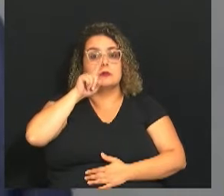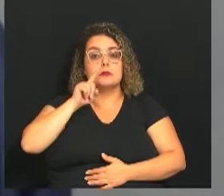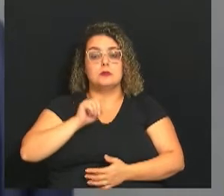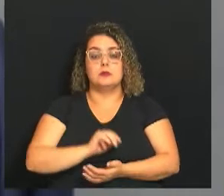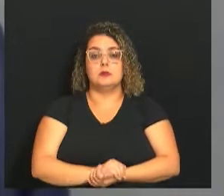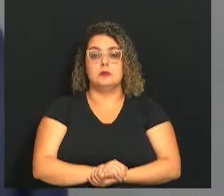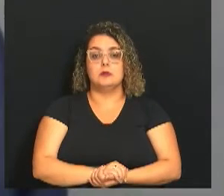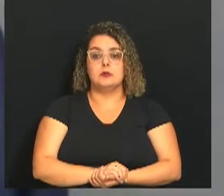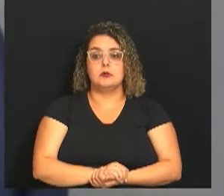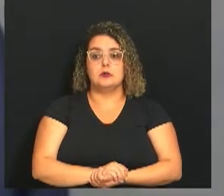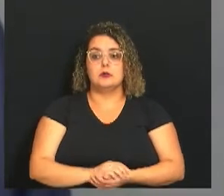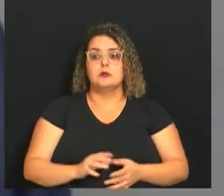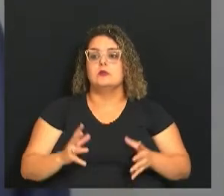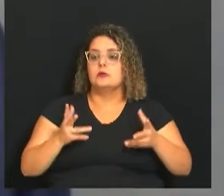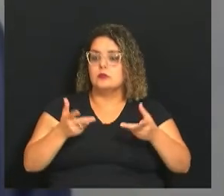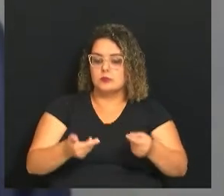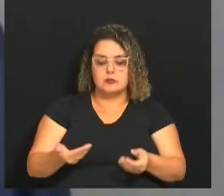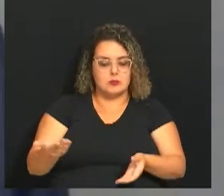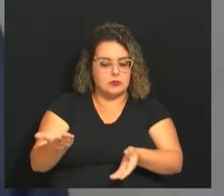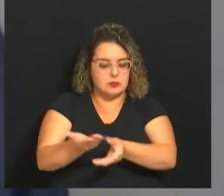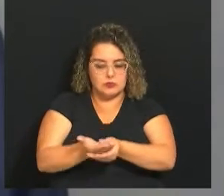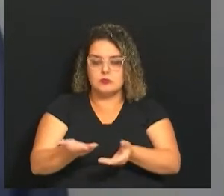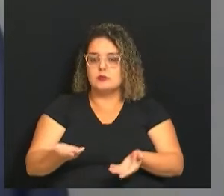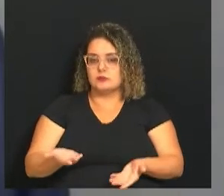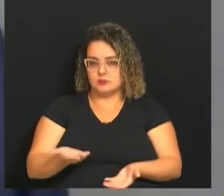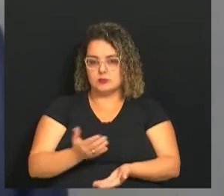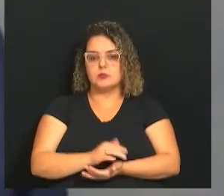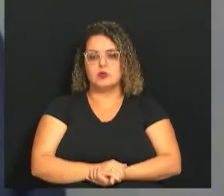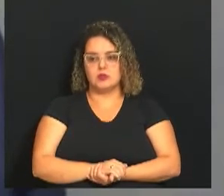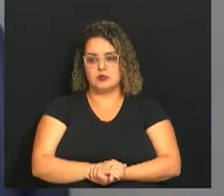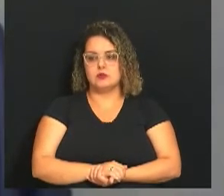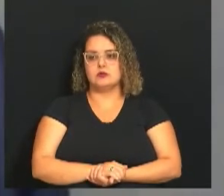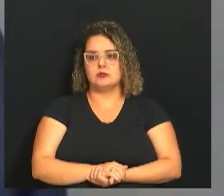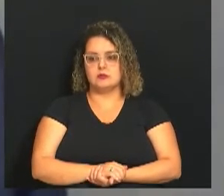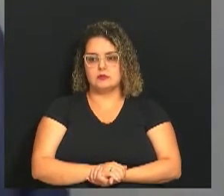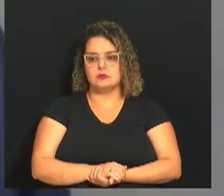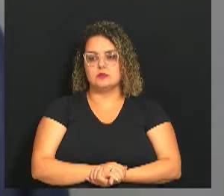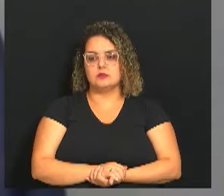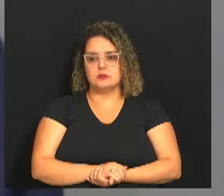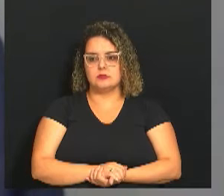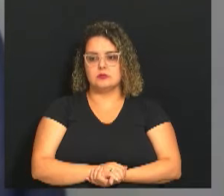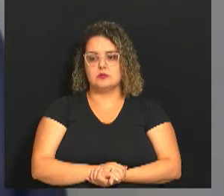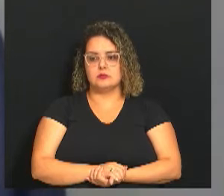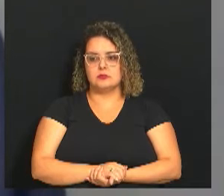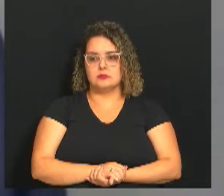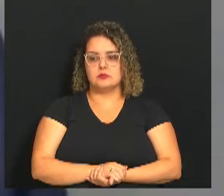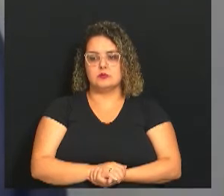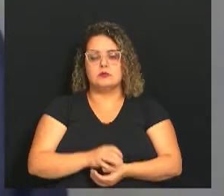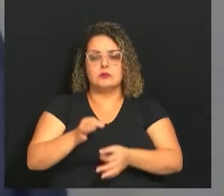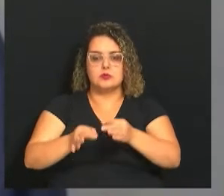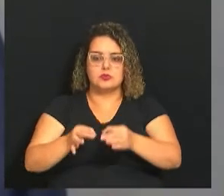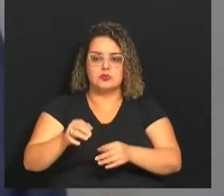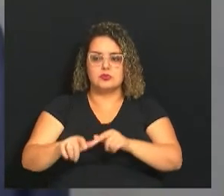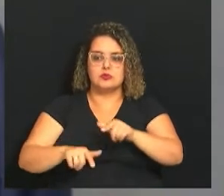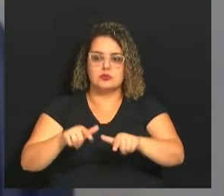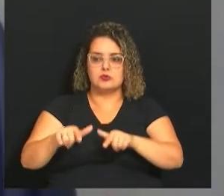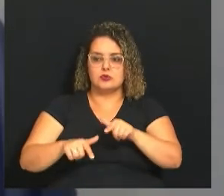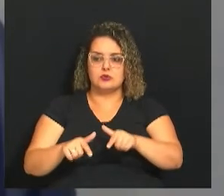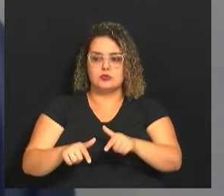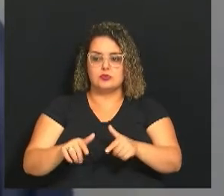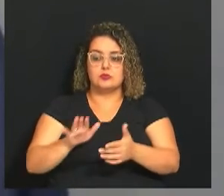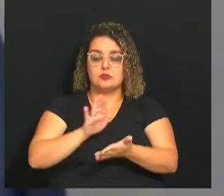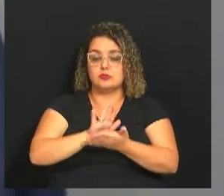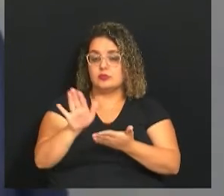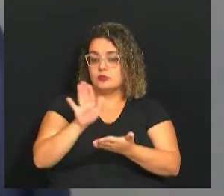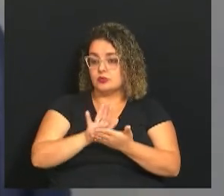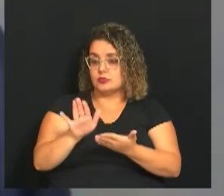em todos os processos que demanda muito, inclusive da Justiça do Trabalho, um custo com